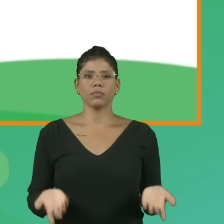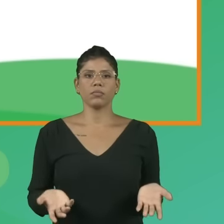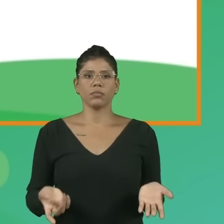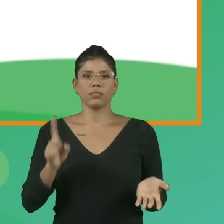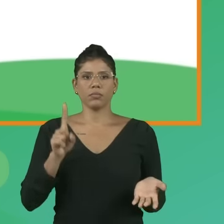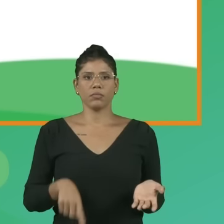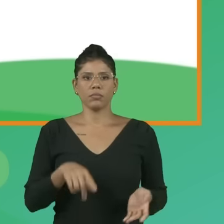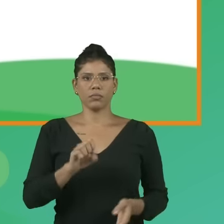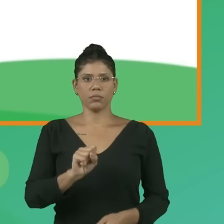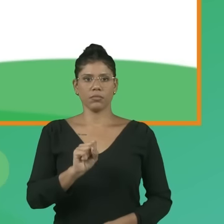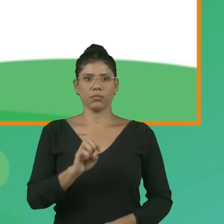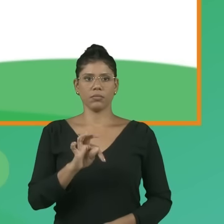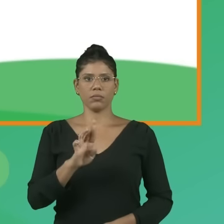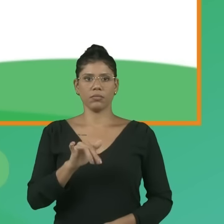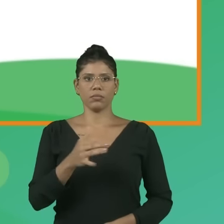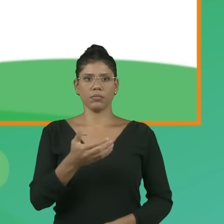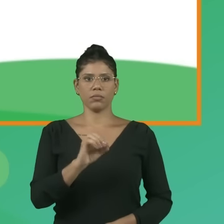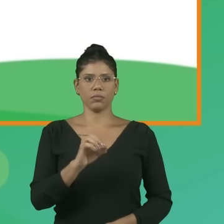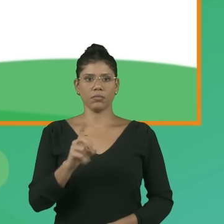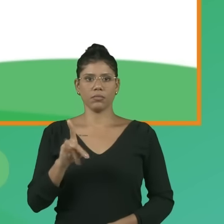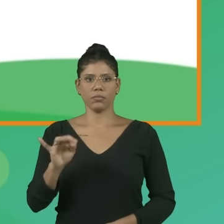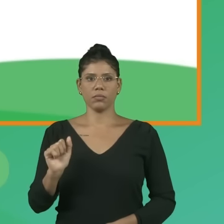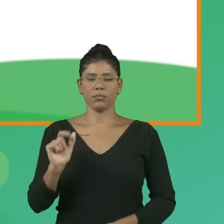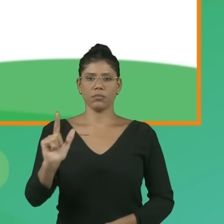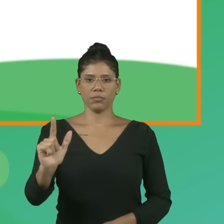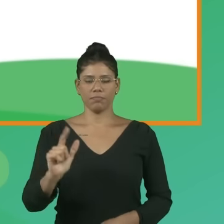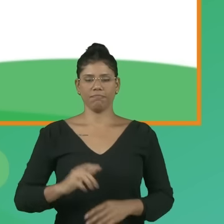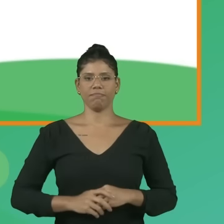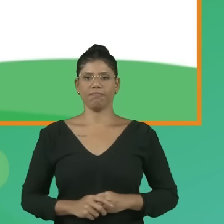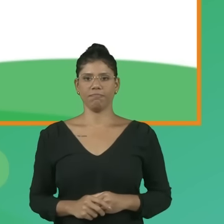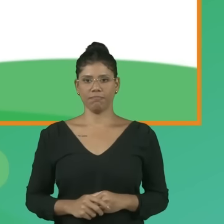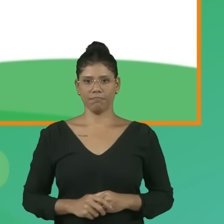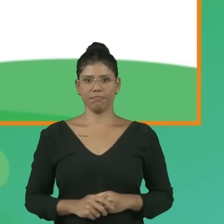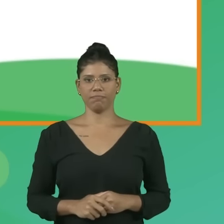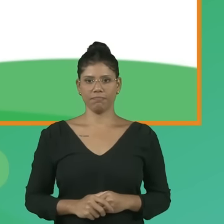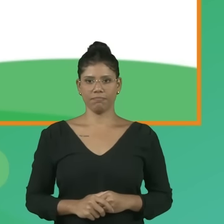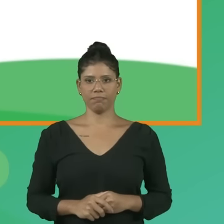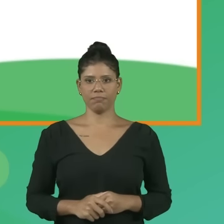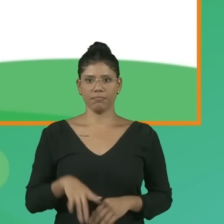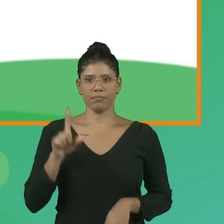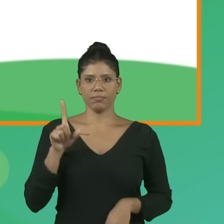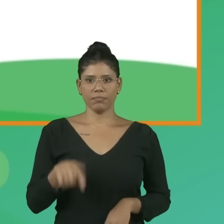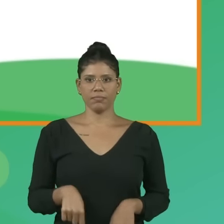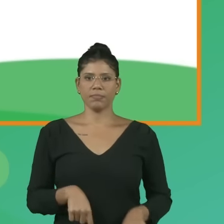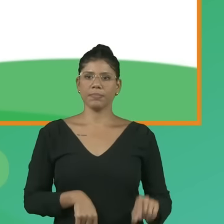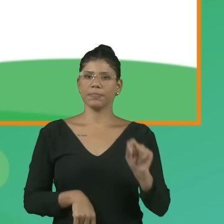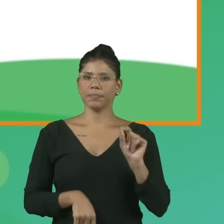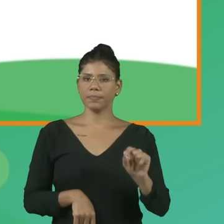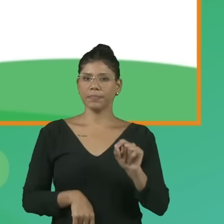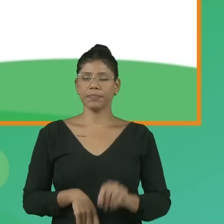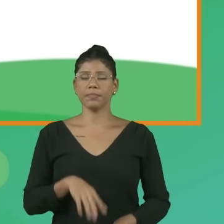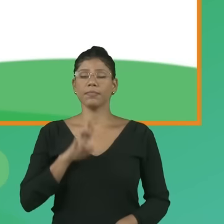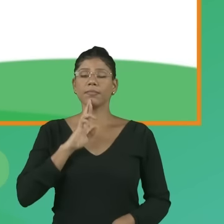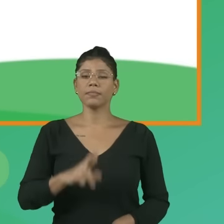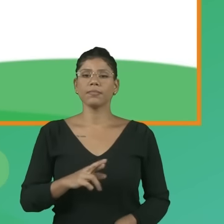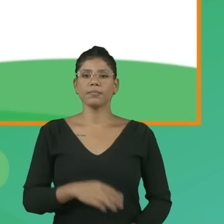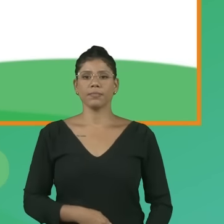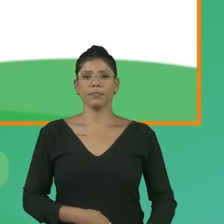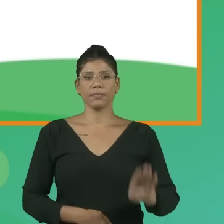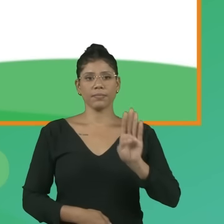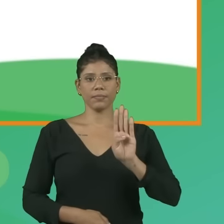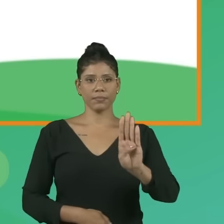estratificação social que a mulher é colocada. Certo? Então, uma questão dessa que vem com essa terminologia que é